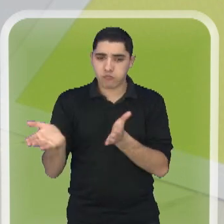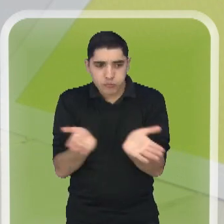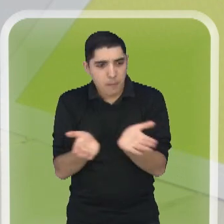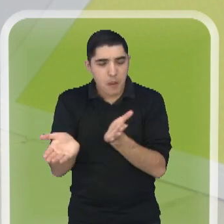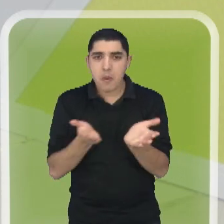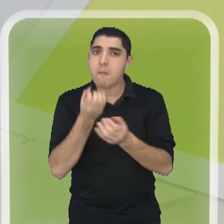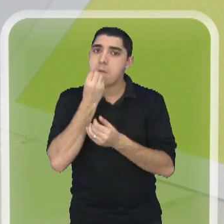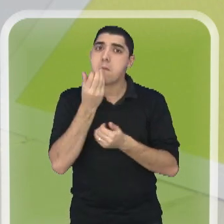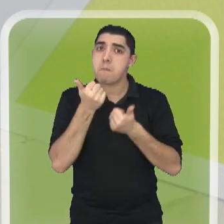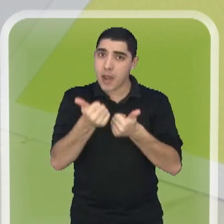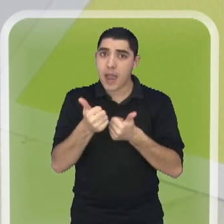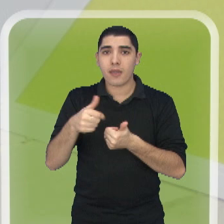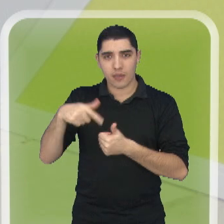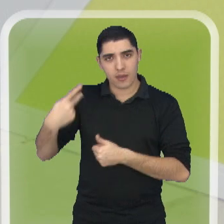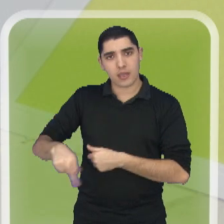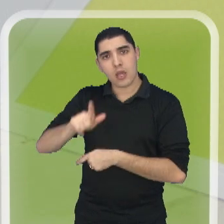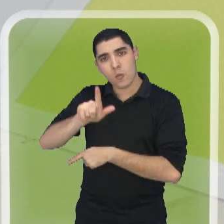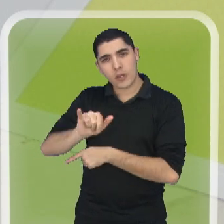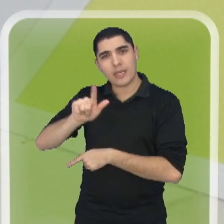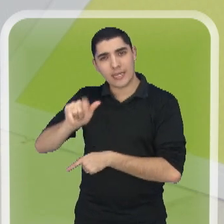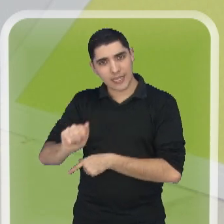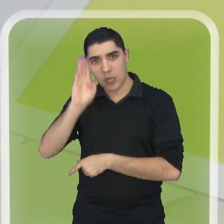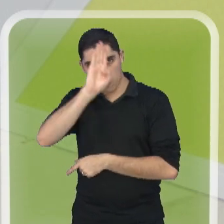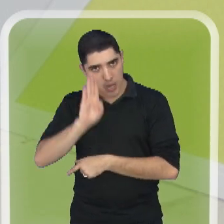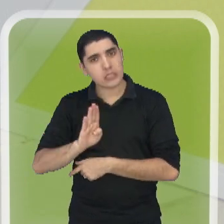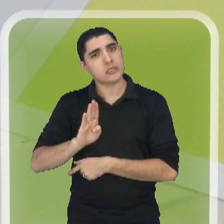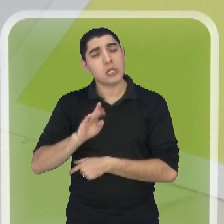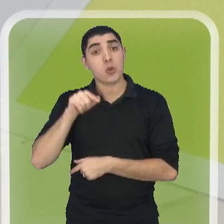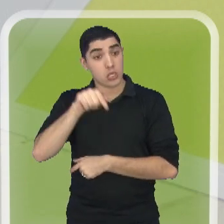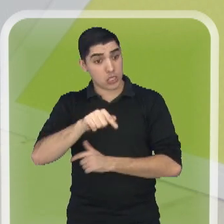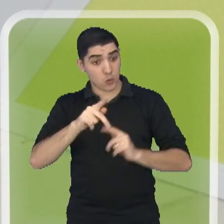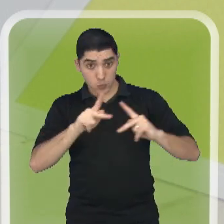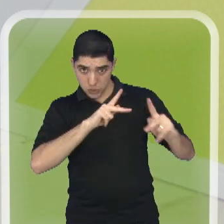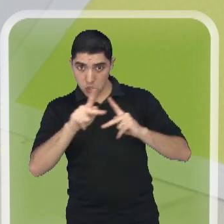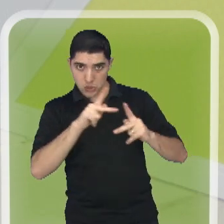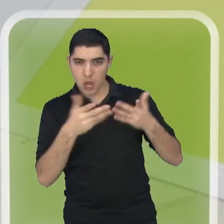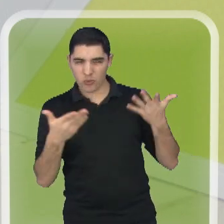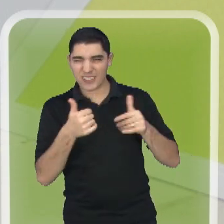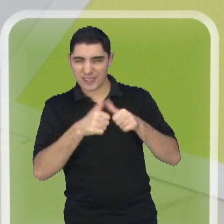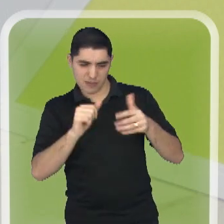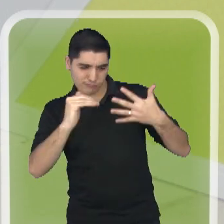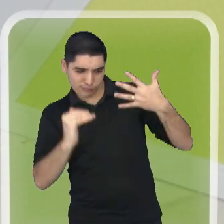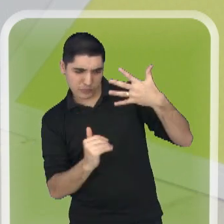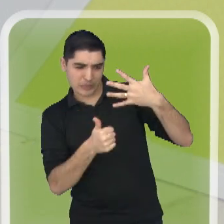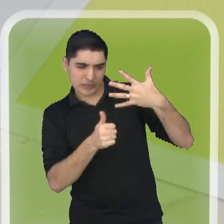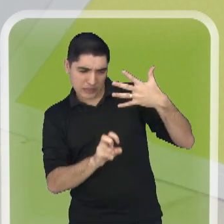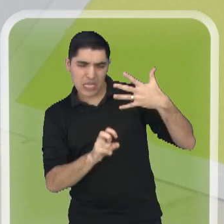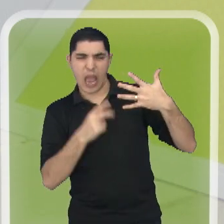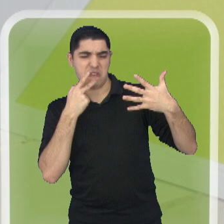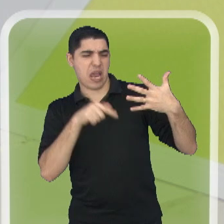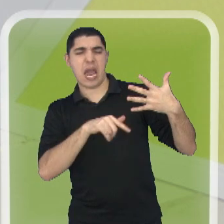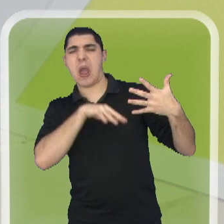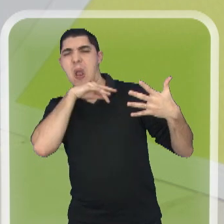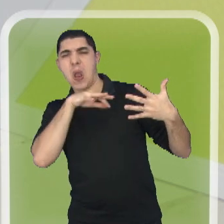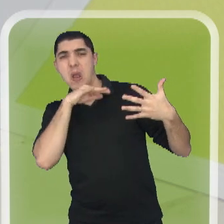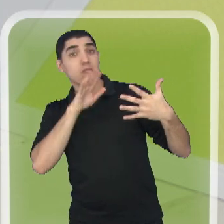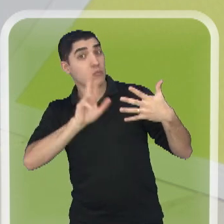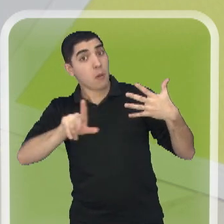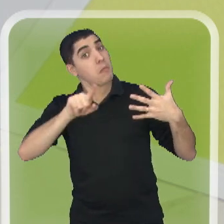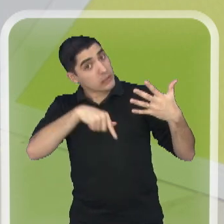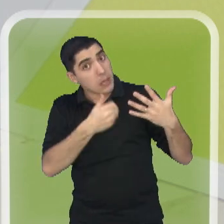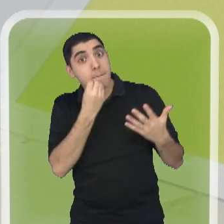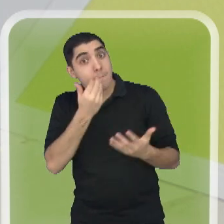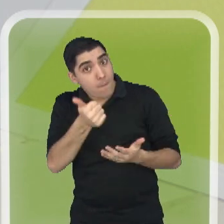Liga Nacional. Os números, né, a classificação do São José hoje na 15ª posição não representa aquilo que o São José vem